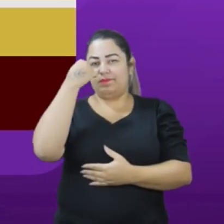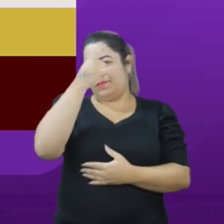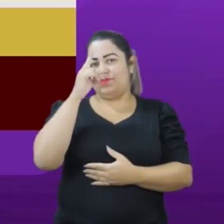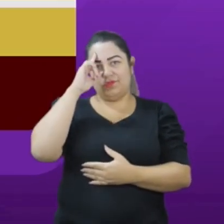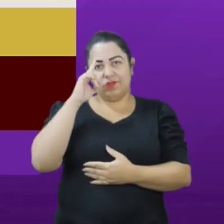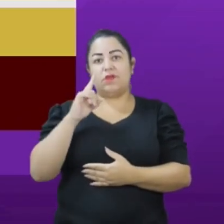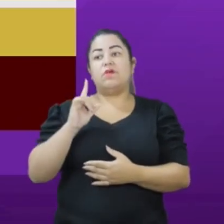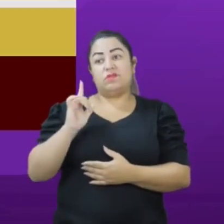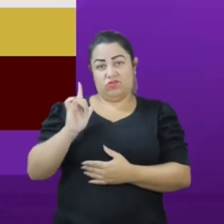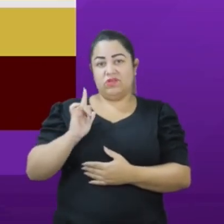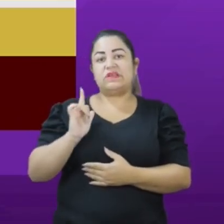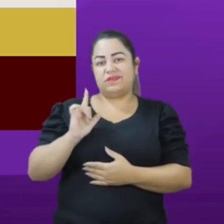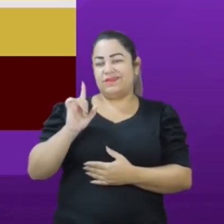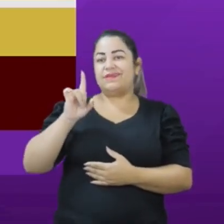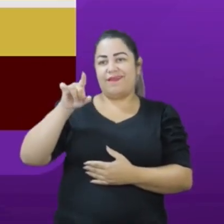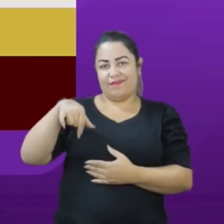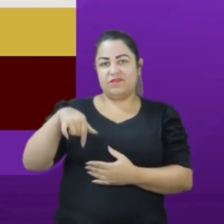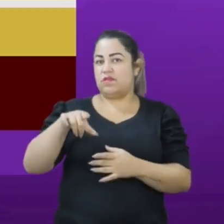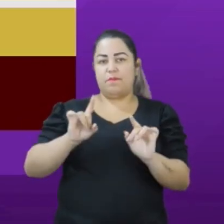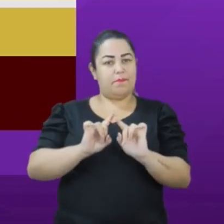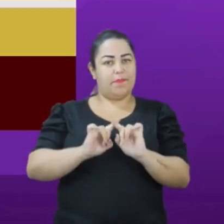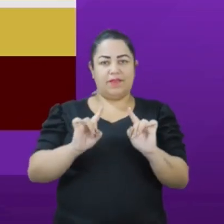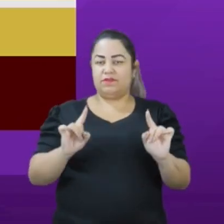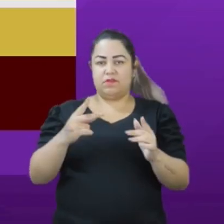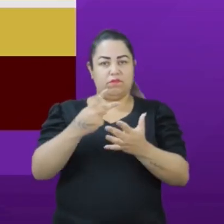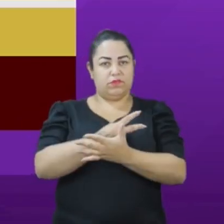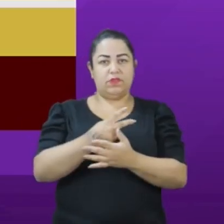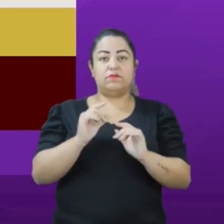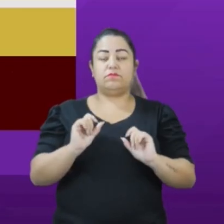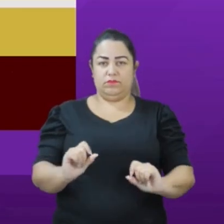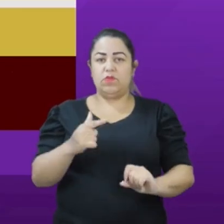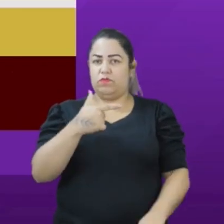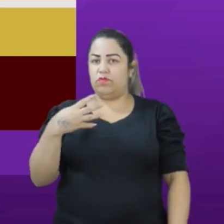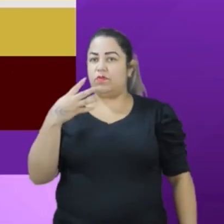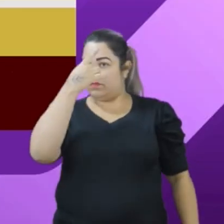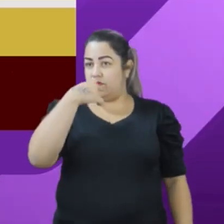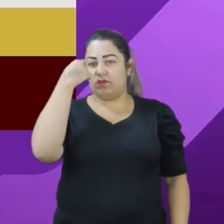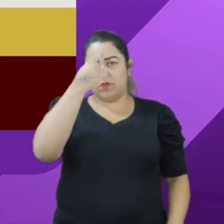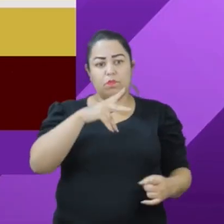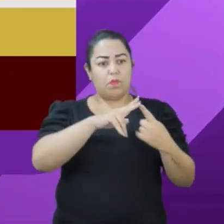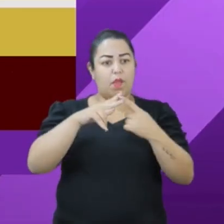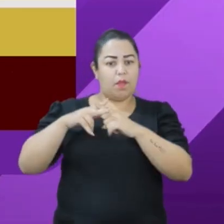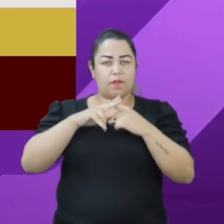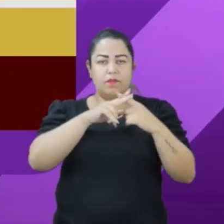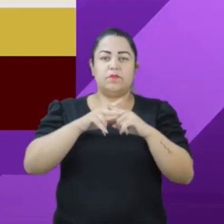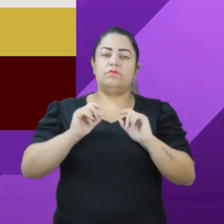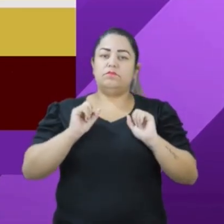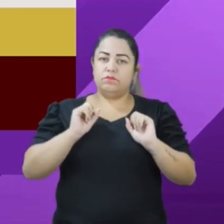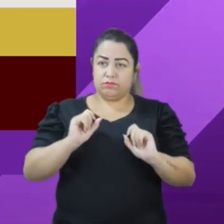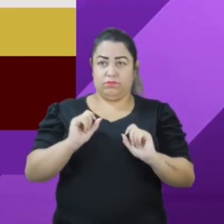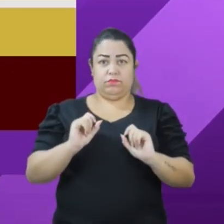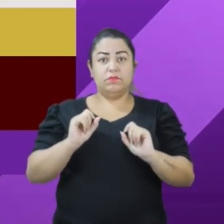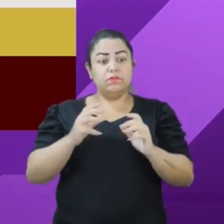as centrais de flagrantes precisam estar equipadas, né, já que elas funcionam 24 horas por dia, para que façam